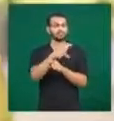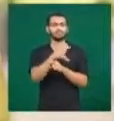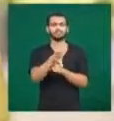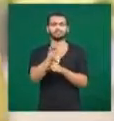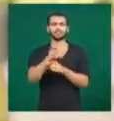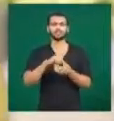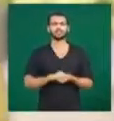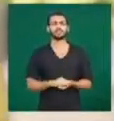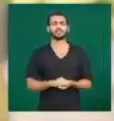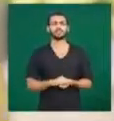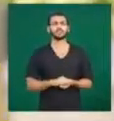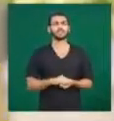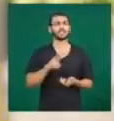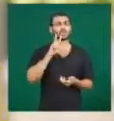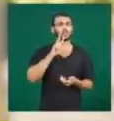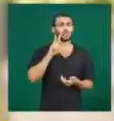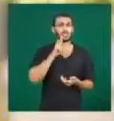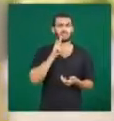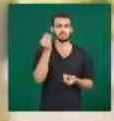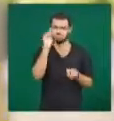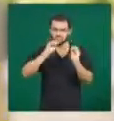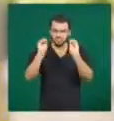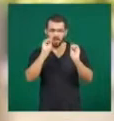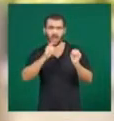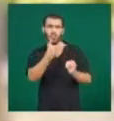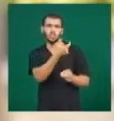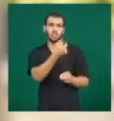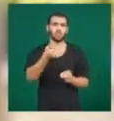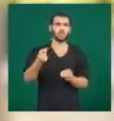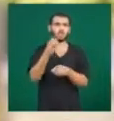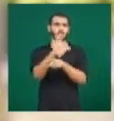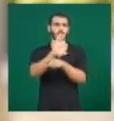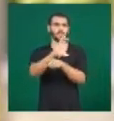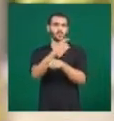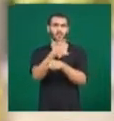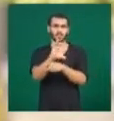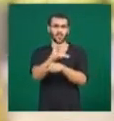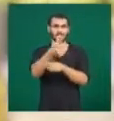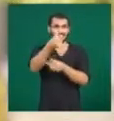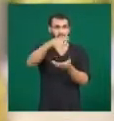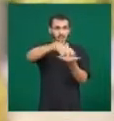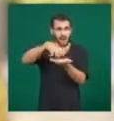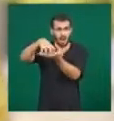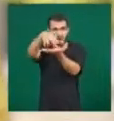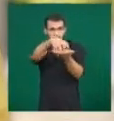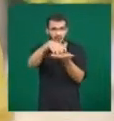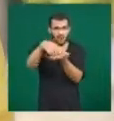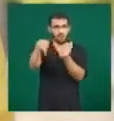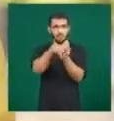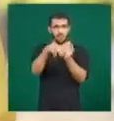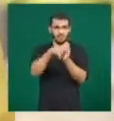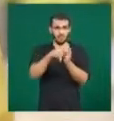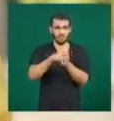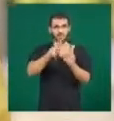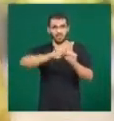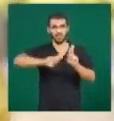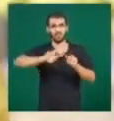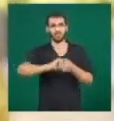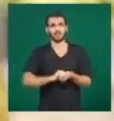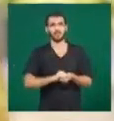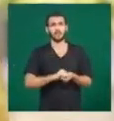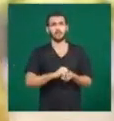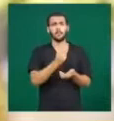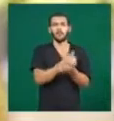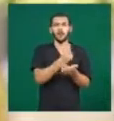instaladas a partir de segunda-feira 200 câmeras de segurança em 6 dos 7 campi da Universidade Federal de Uberlândia. O investimento mensal é